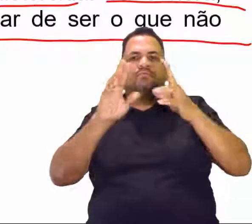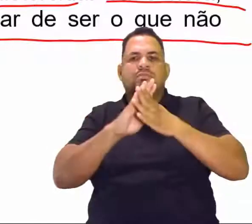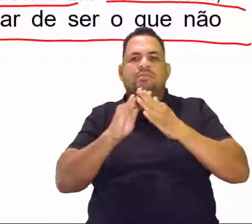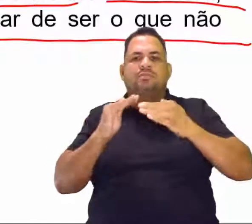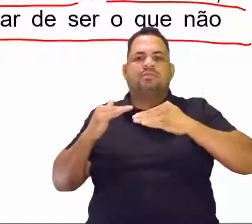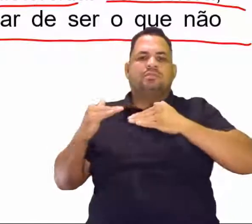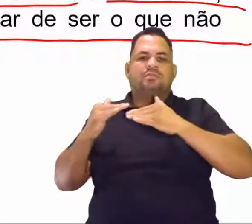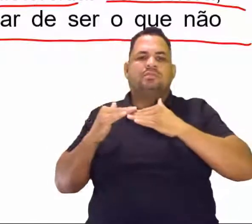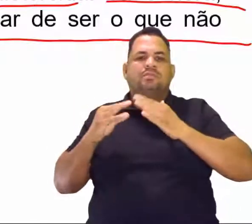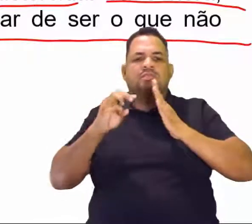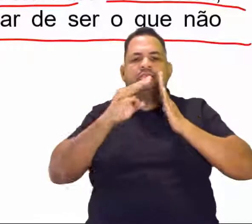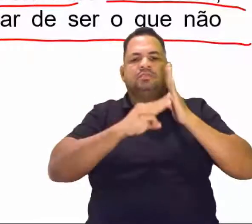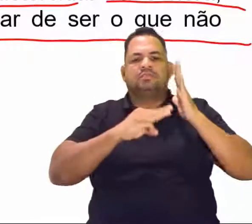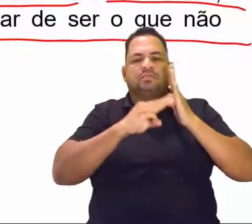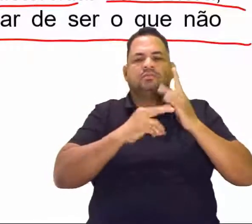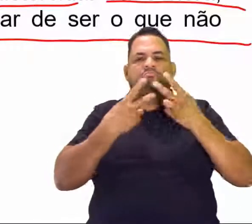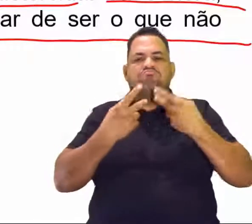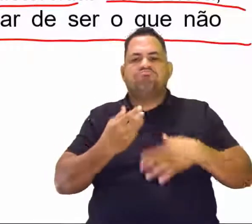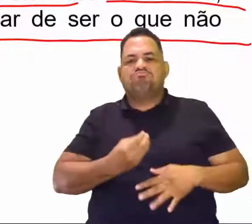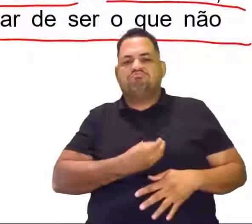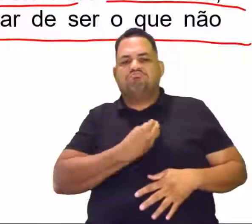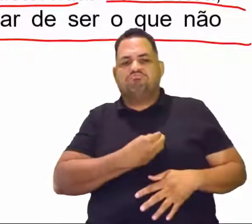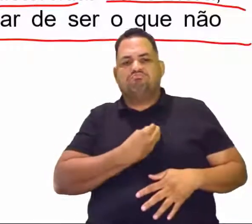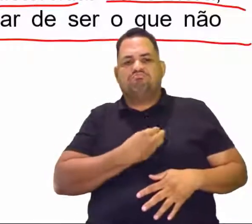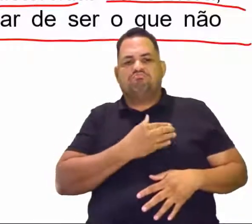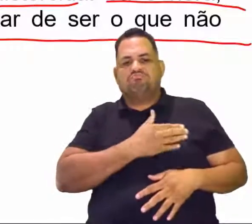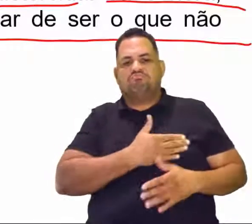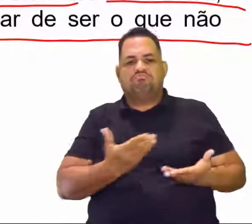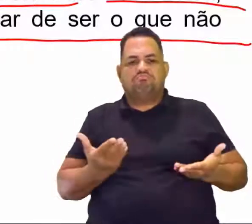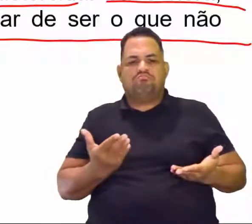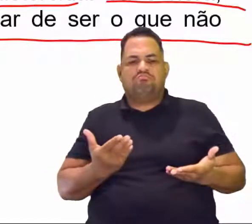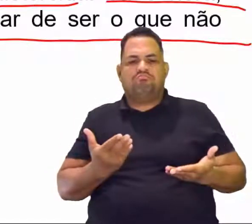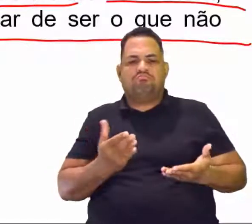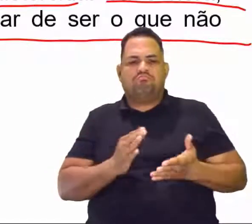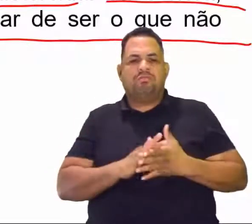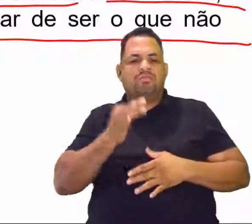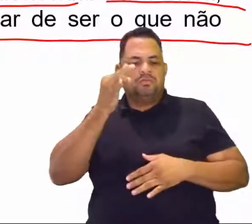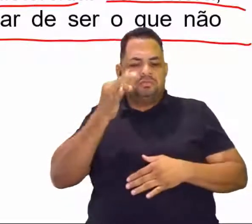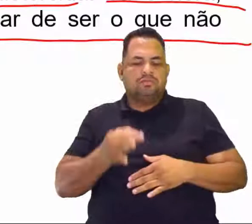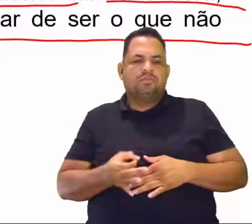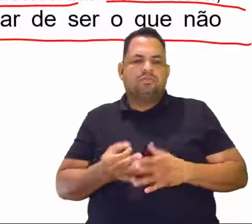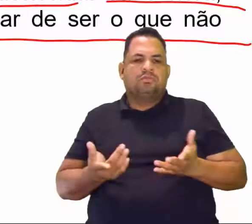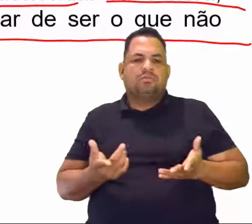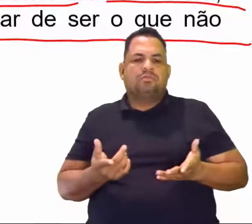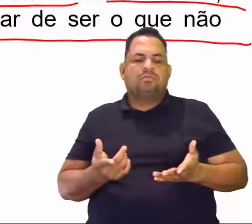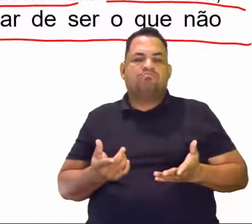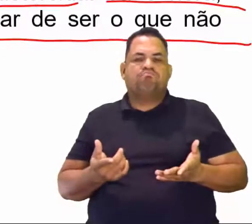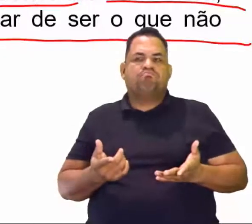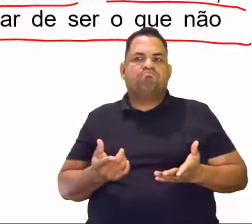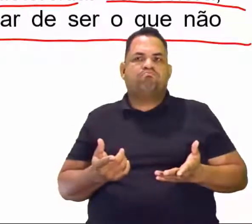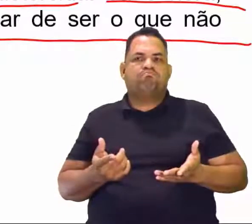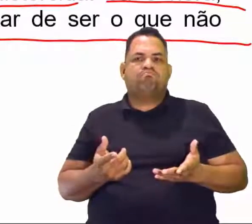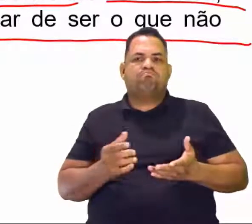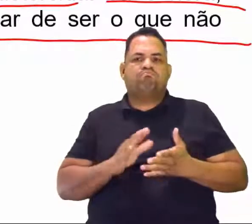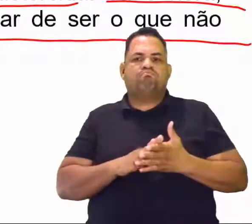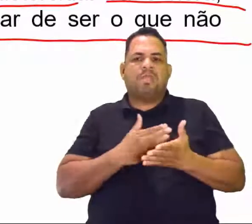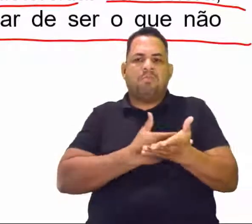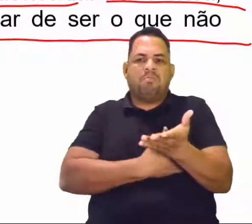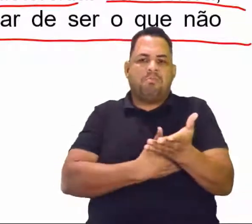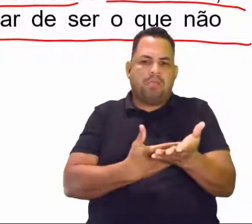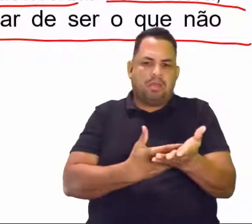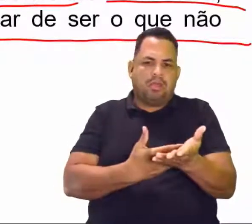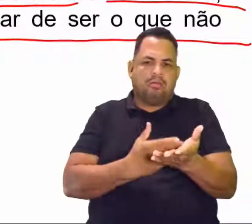esse modelo europeu de viver é o modelo modelo correto né modelo